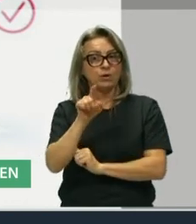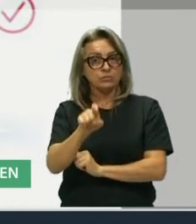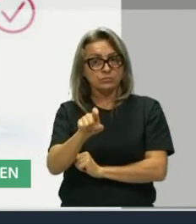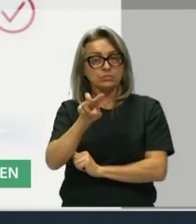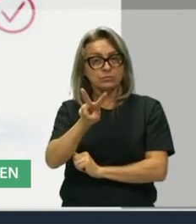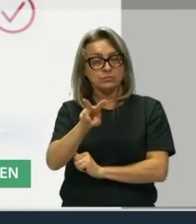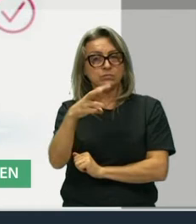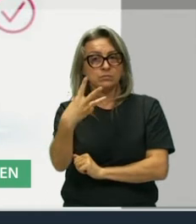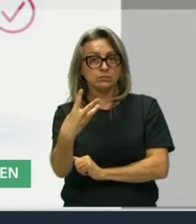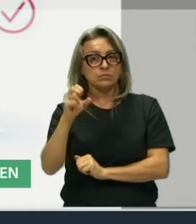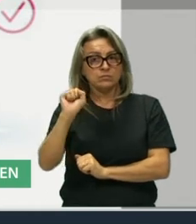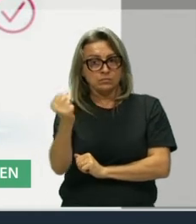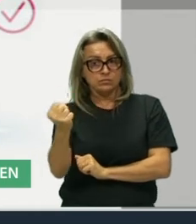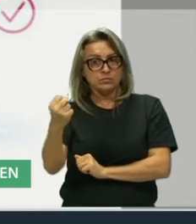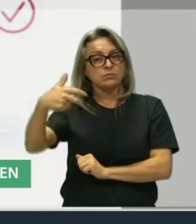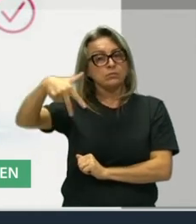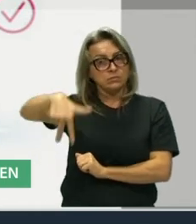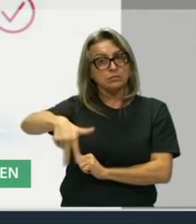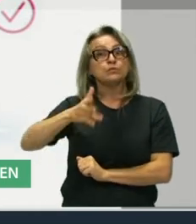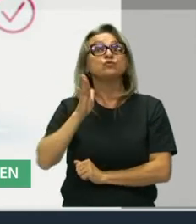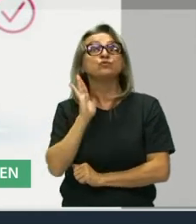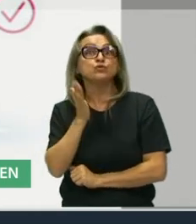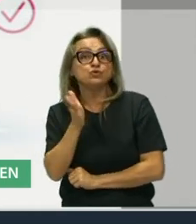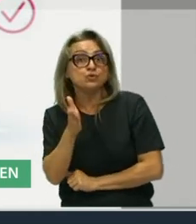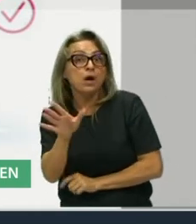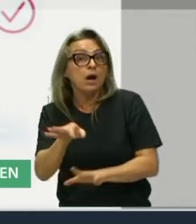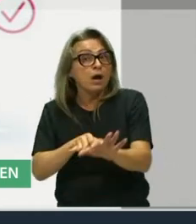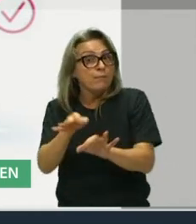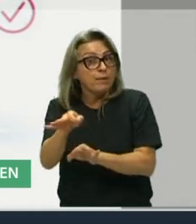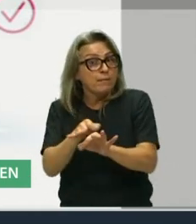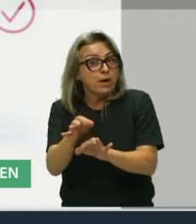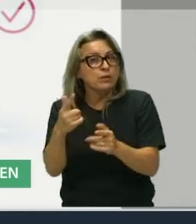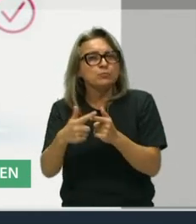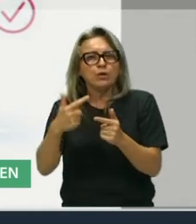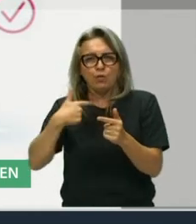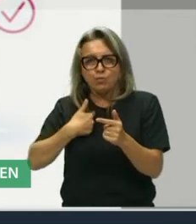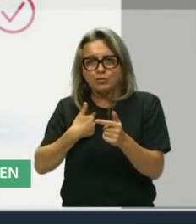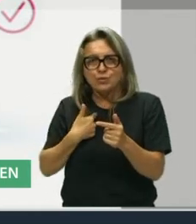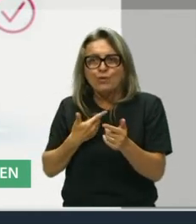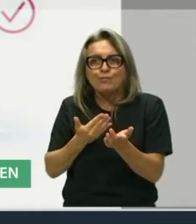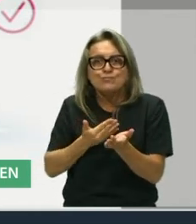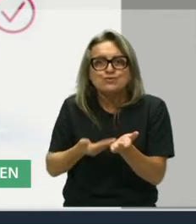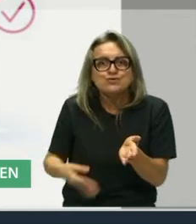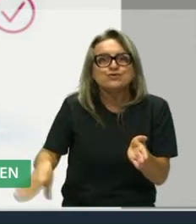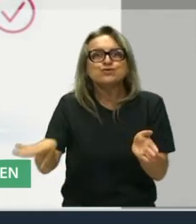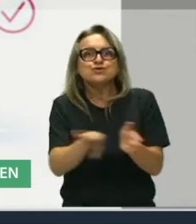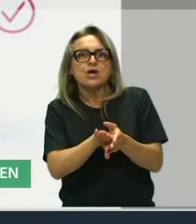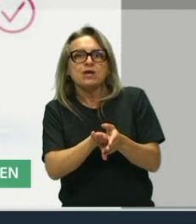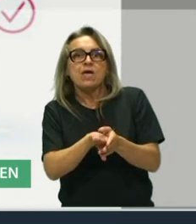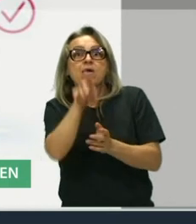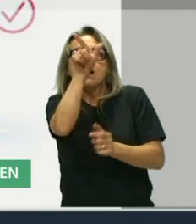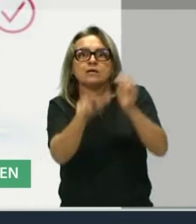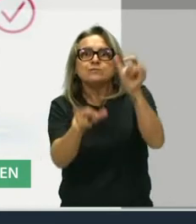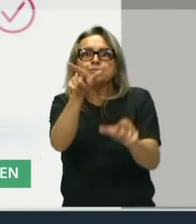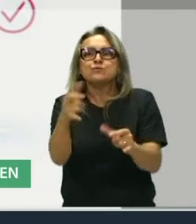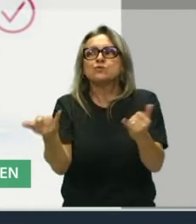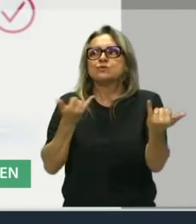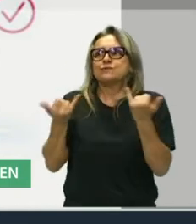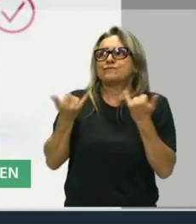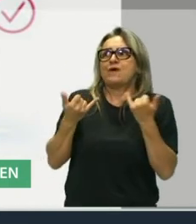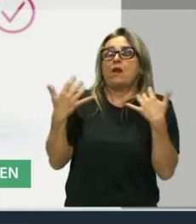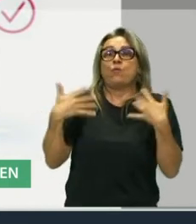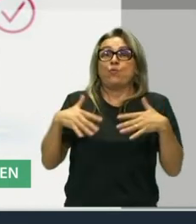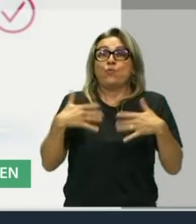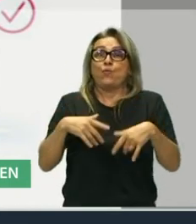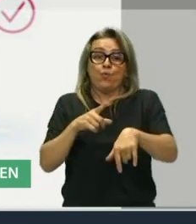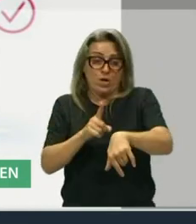4.538 pacientes e já estamos nos preparando, porque desde que eu cheguei as pessoas me dizem, irmã, se prepare, porque quando chega a temporada